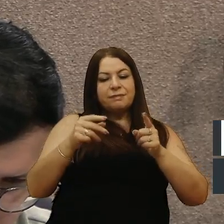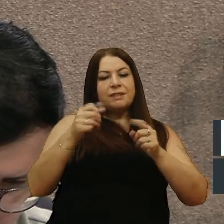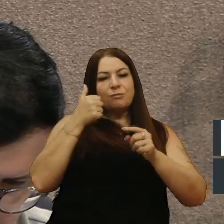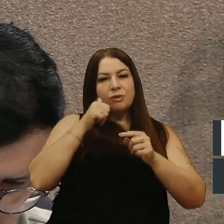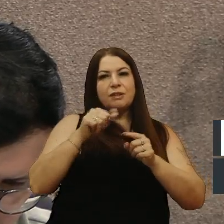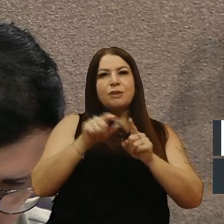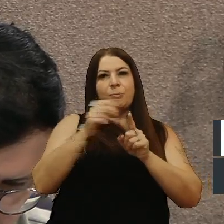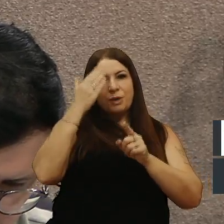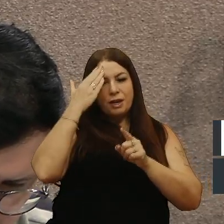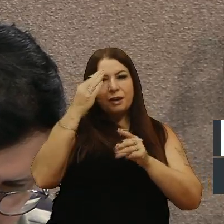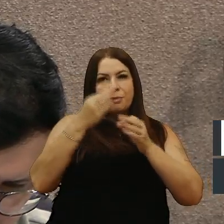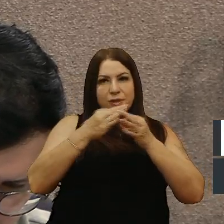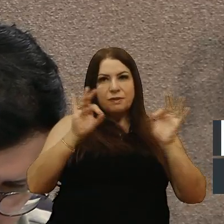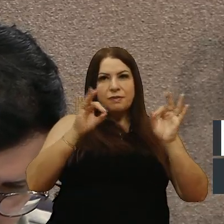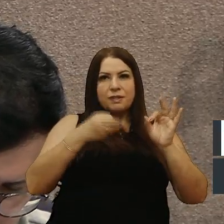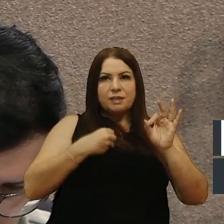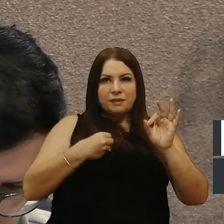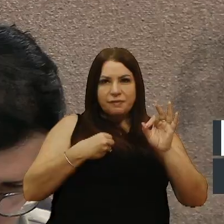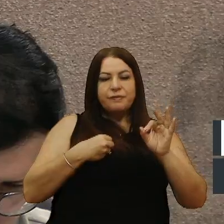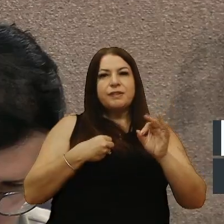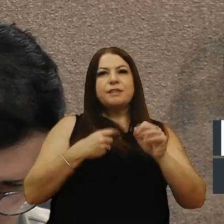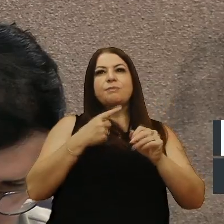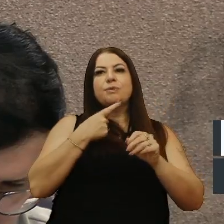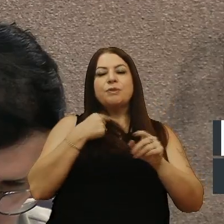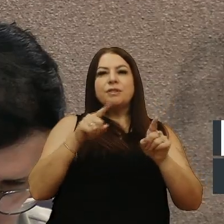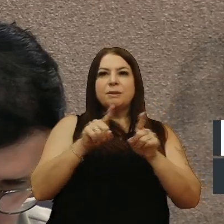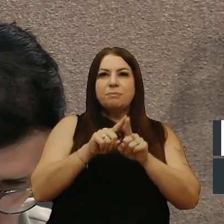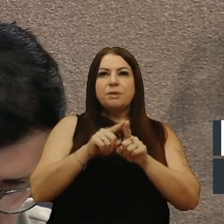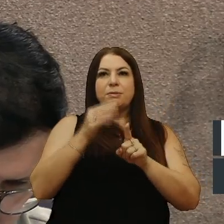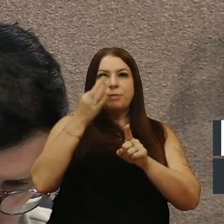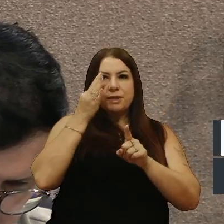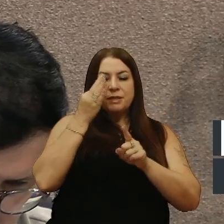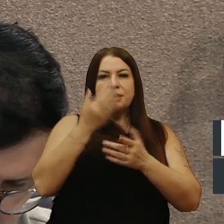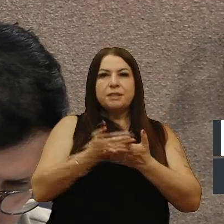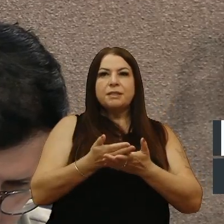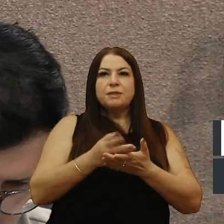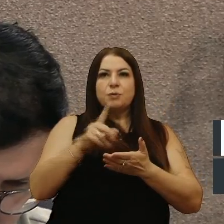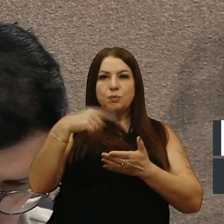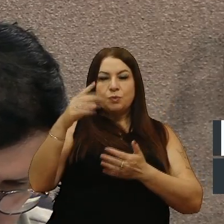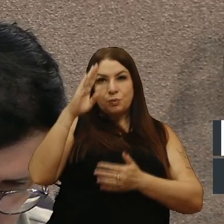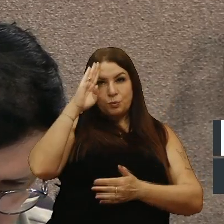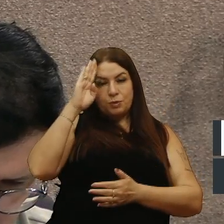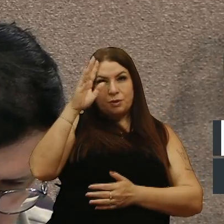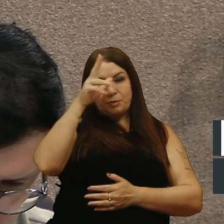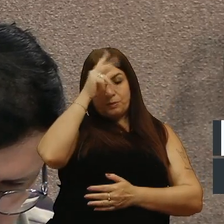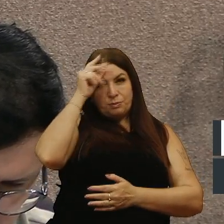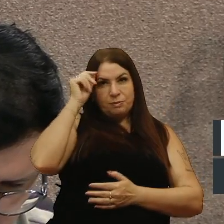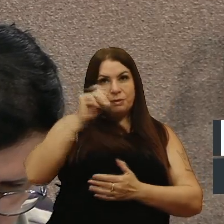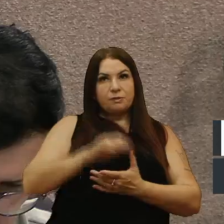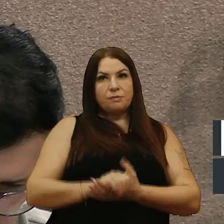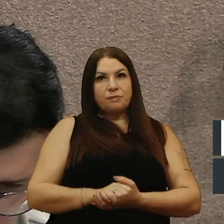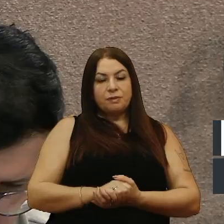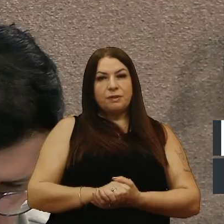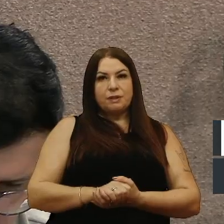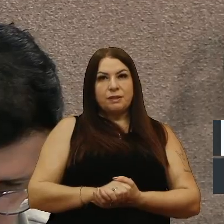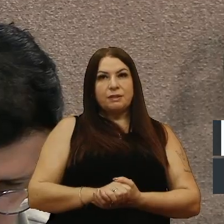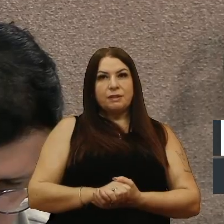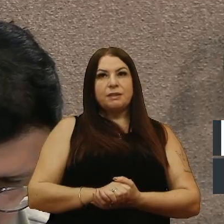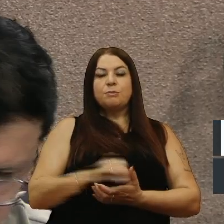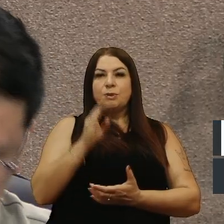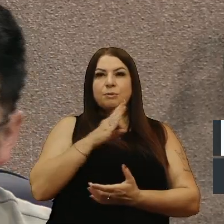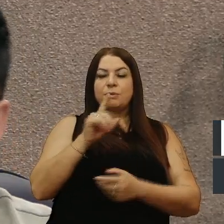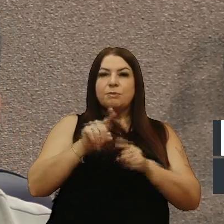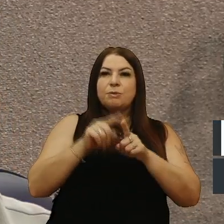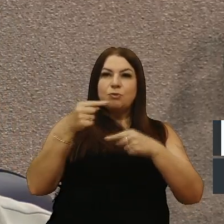obrigado por você ter salvado a vida dessa senhora. Também gostaria de agradecer a presença dos nossos próximos guardas municipais que estão aqui. Vereador. E em breve nós